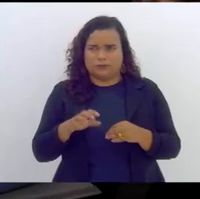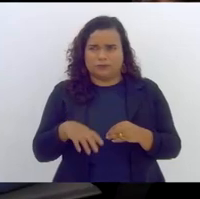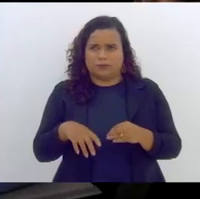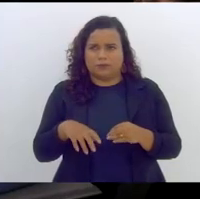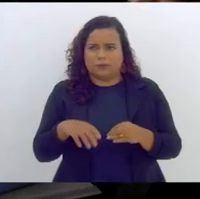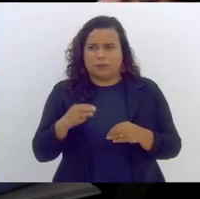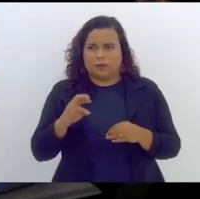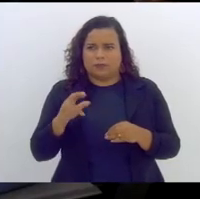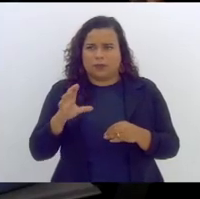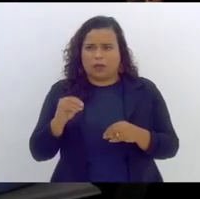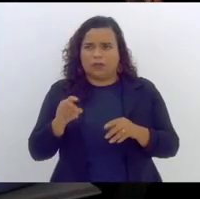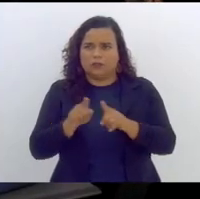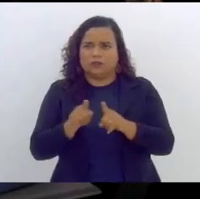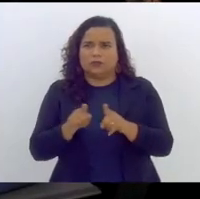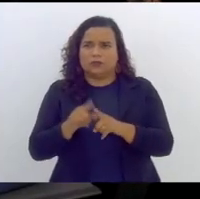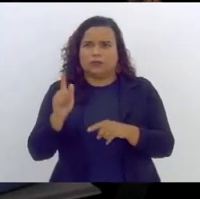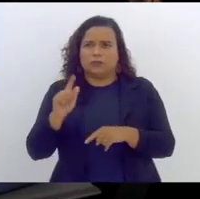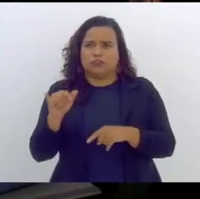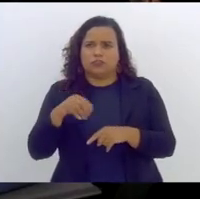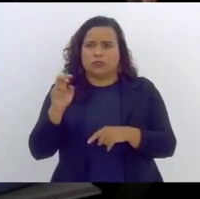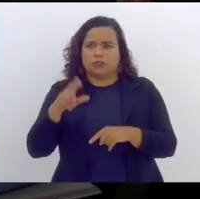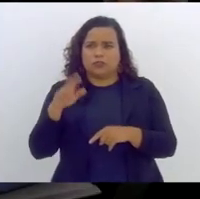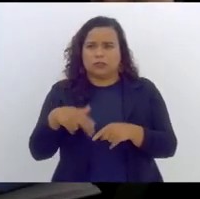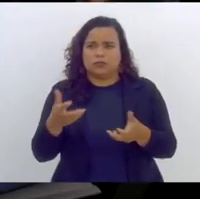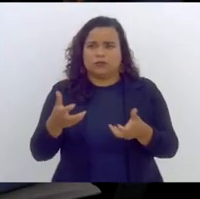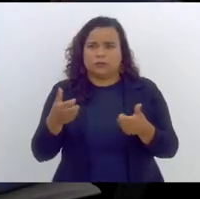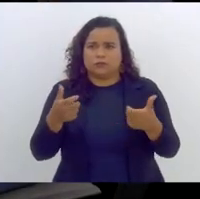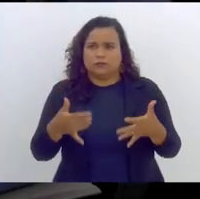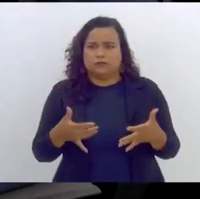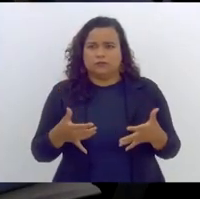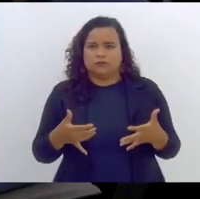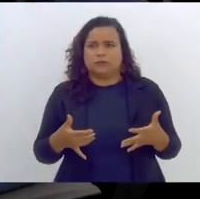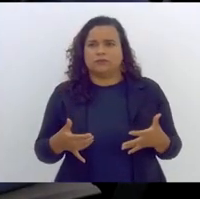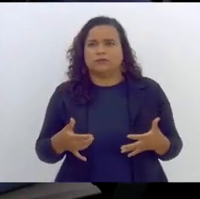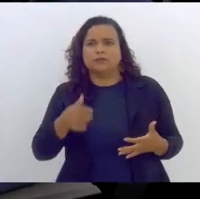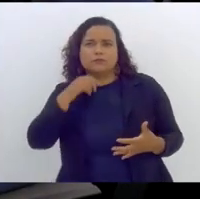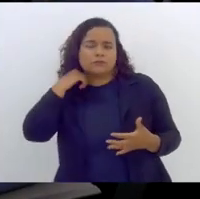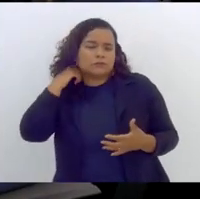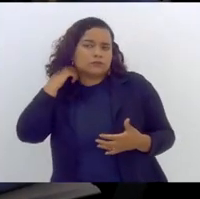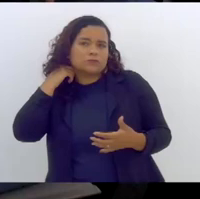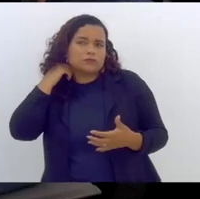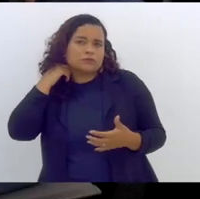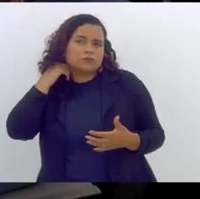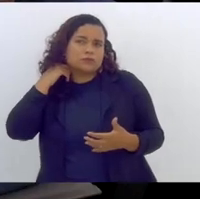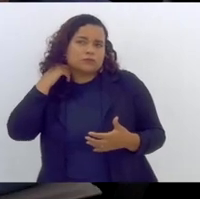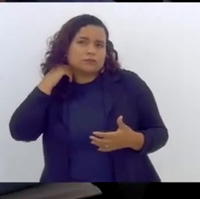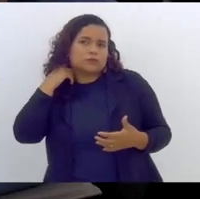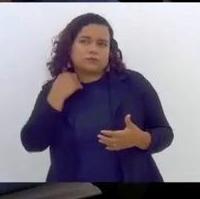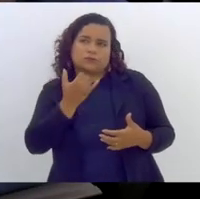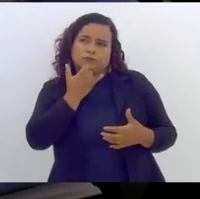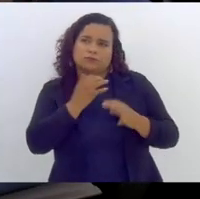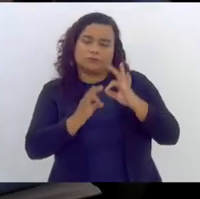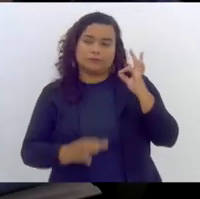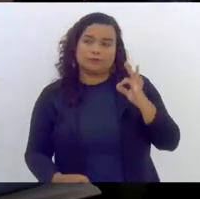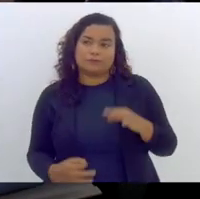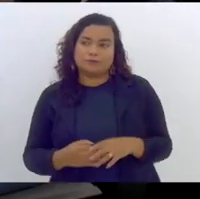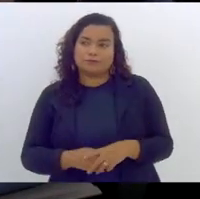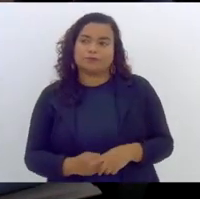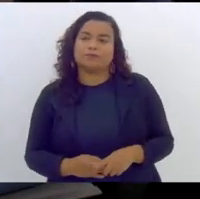a palavra Doutor Jansen também vou completar aí Desculpa se me alonguei